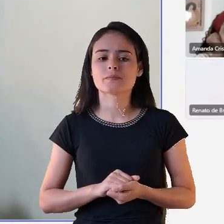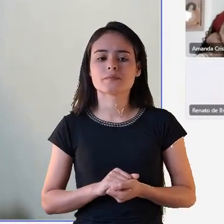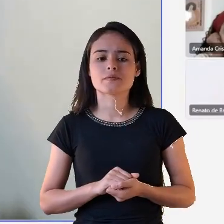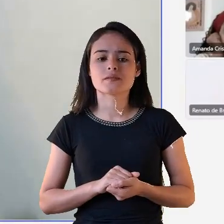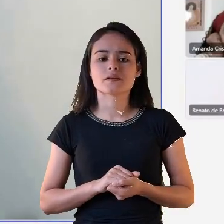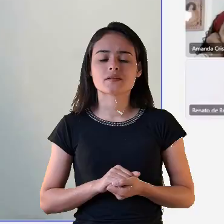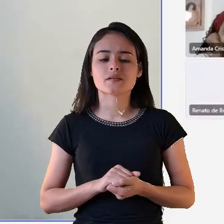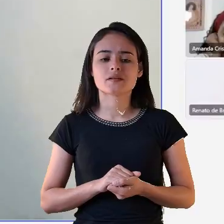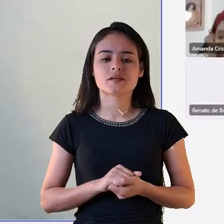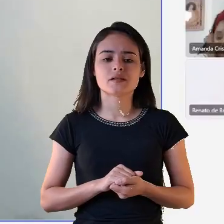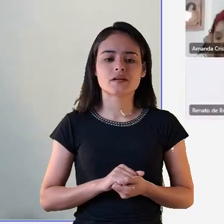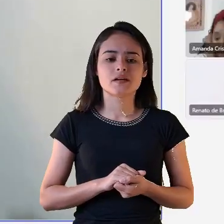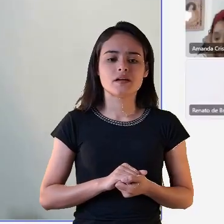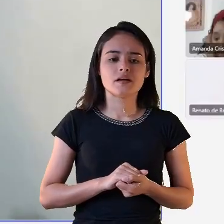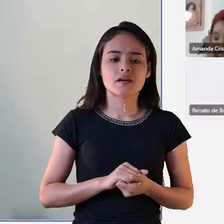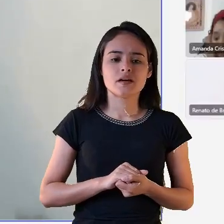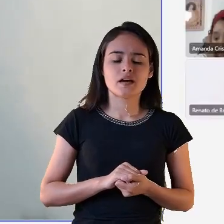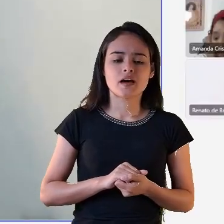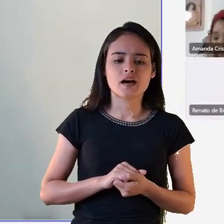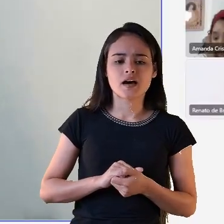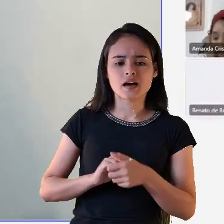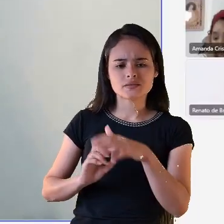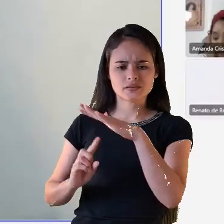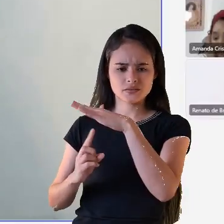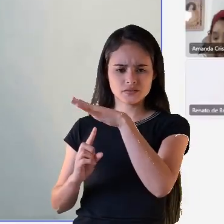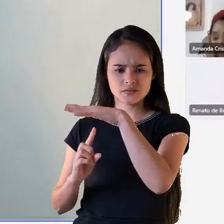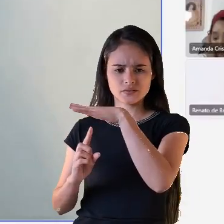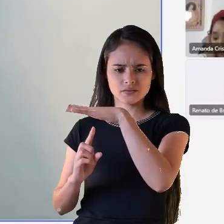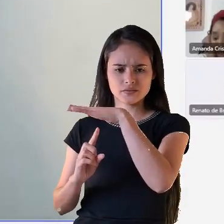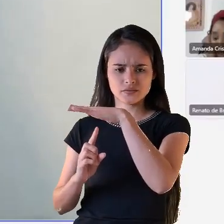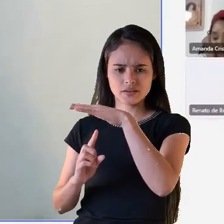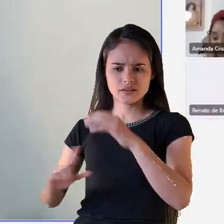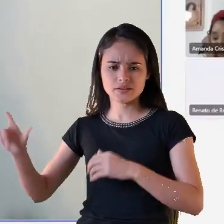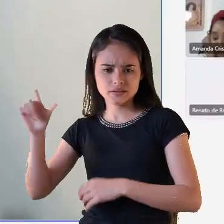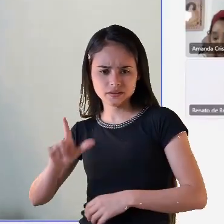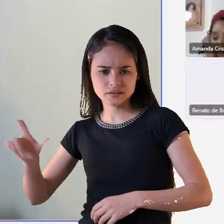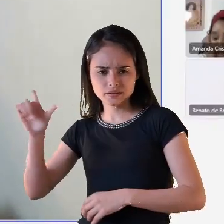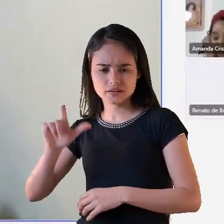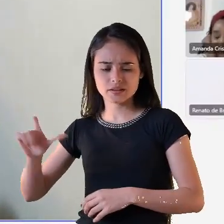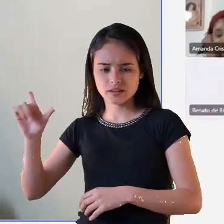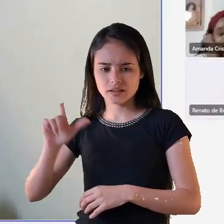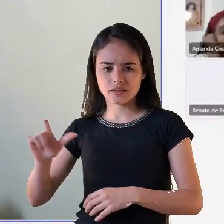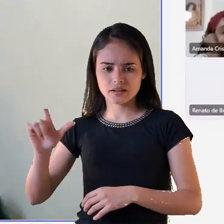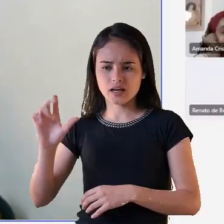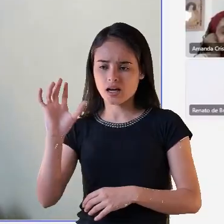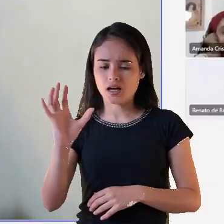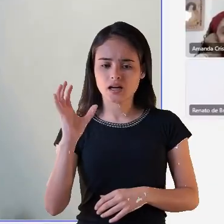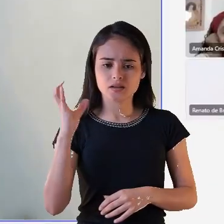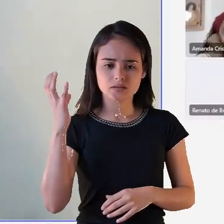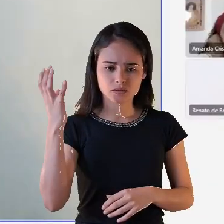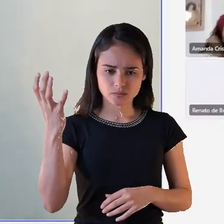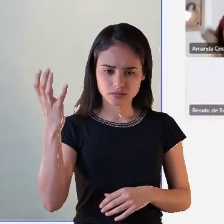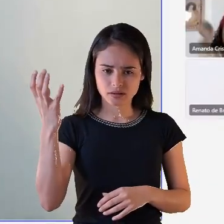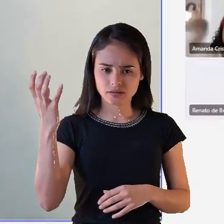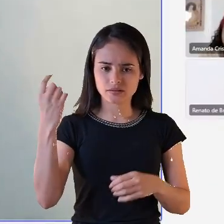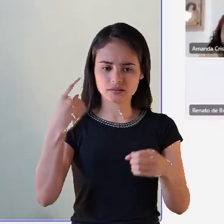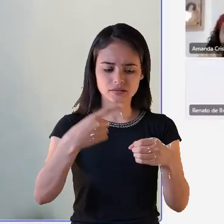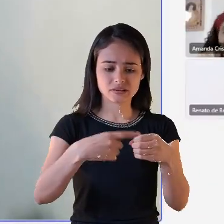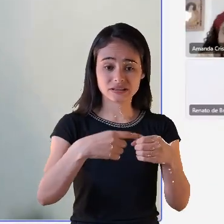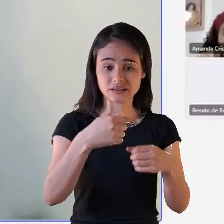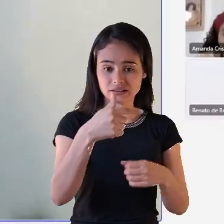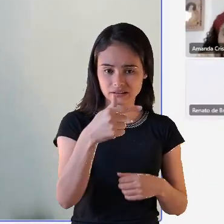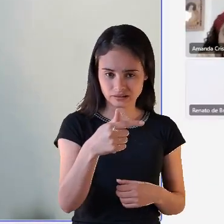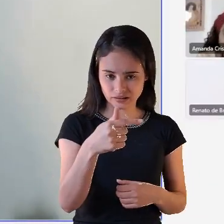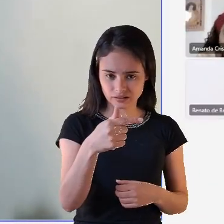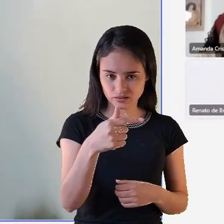é uma feira itinerante que está nesse ano passando por 7 cidades do sul de Minas. Em cada cidade a gente tem um